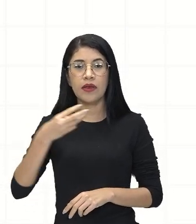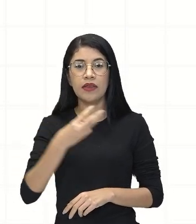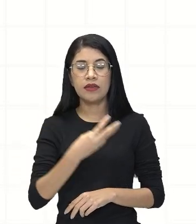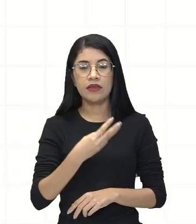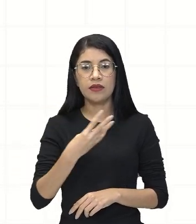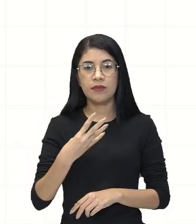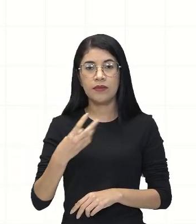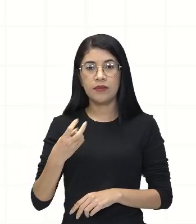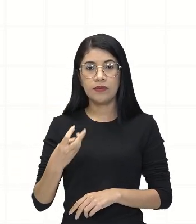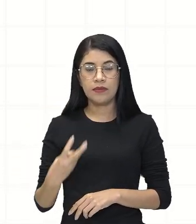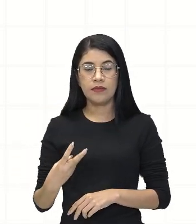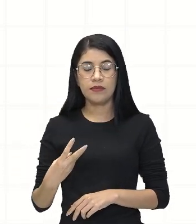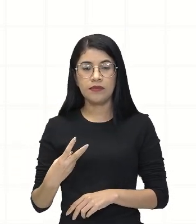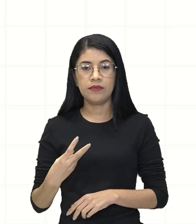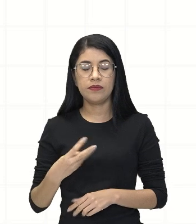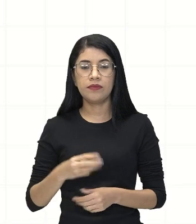346.